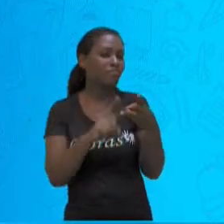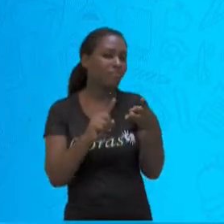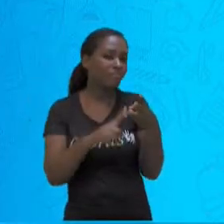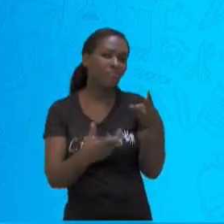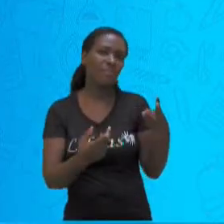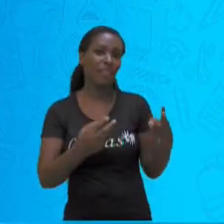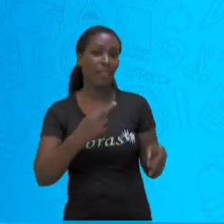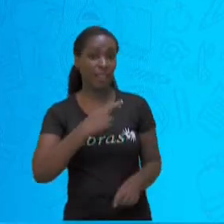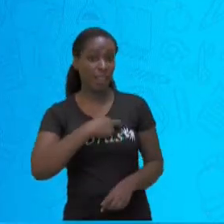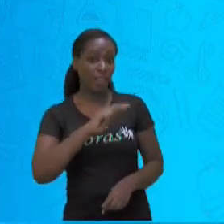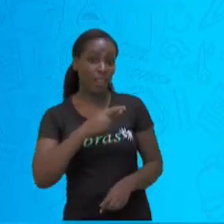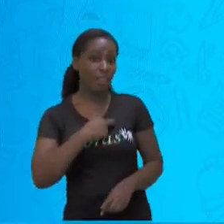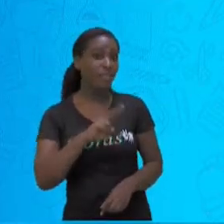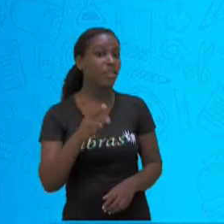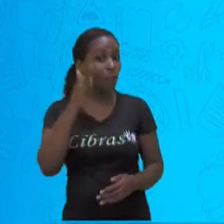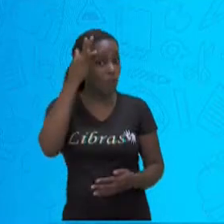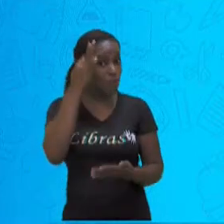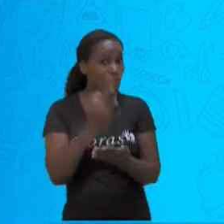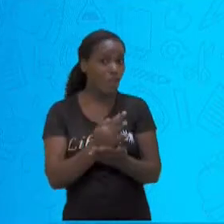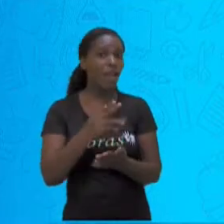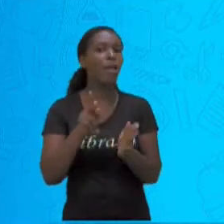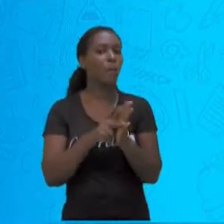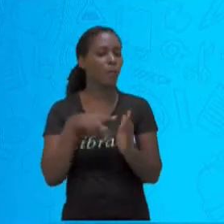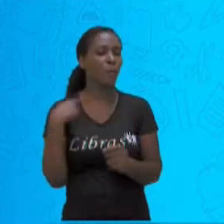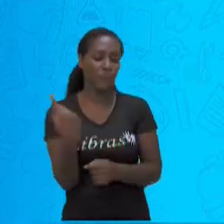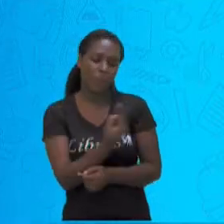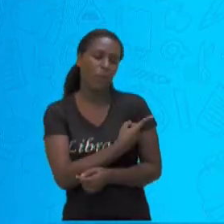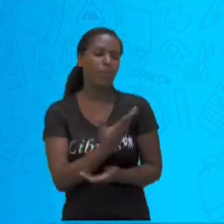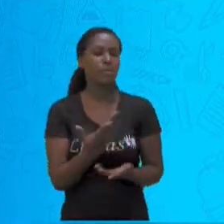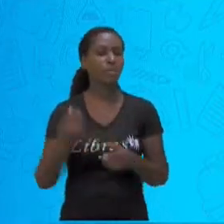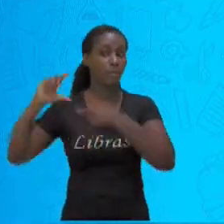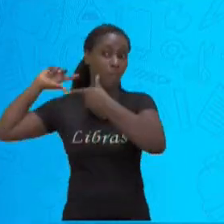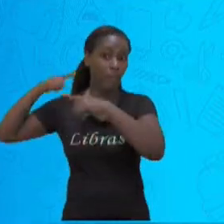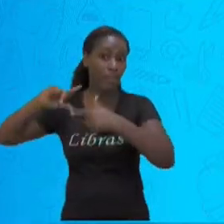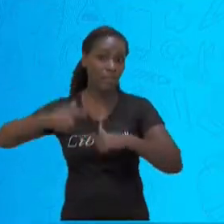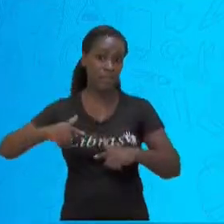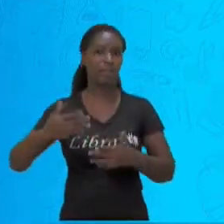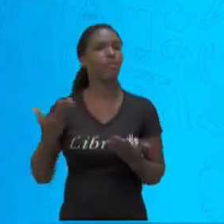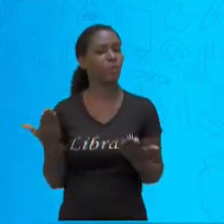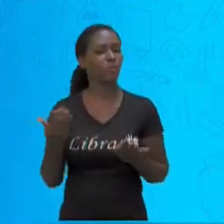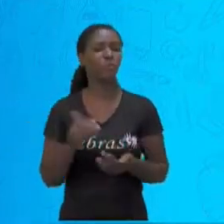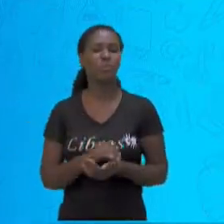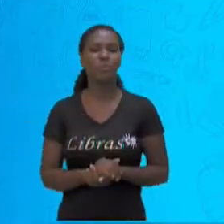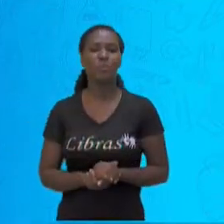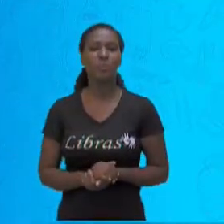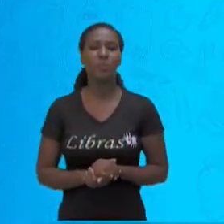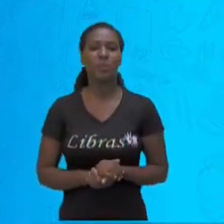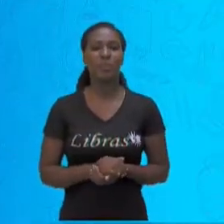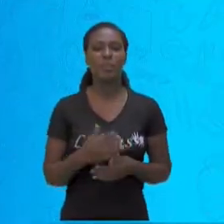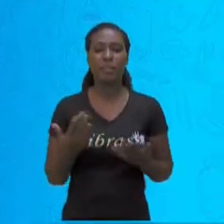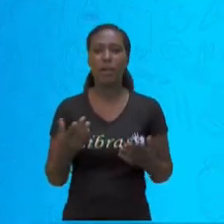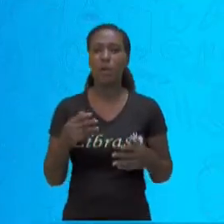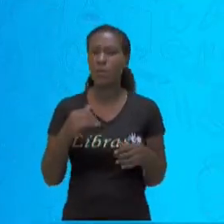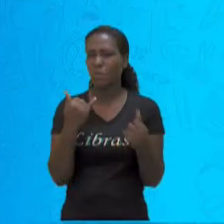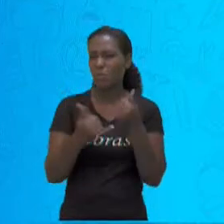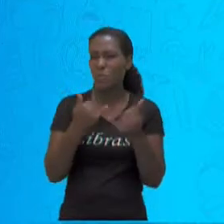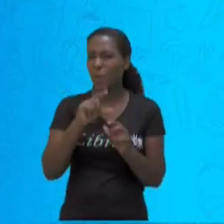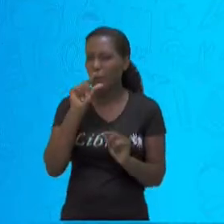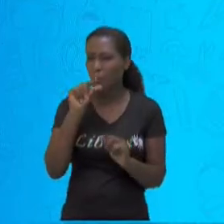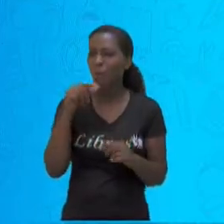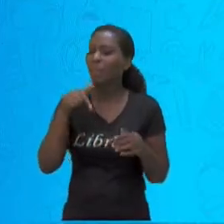ver uma coisa interessante? E para brincar um pouquinho nessa aula, nos